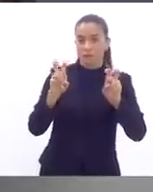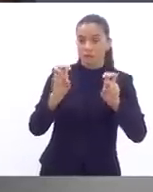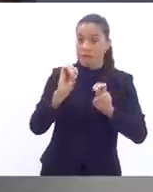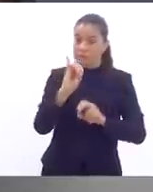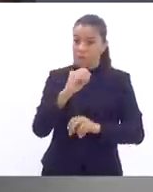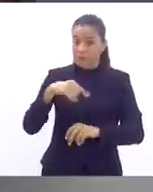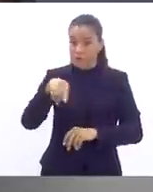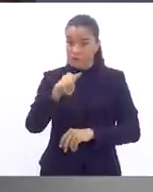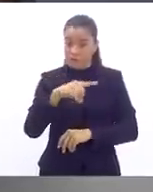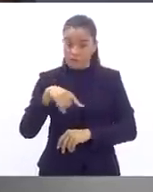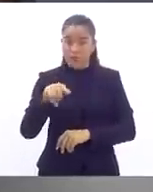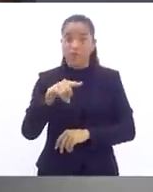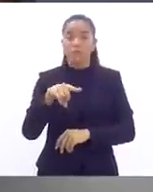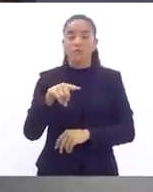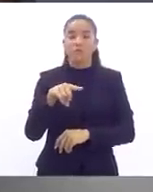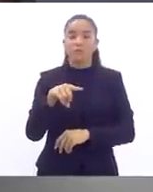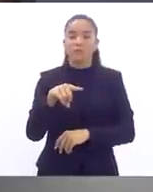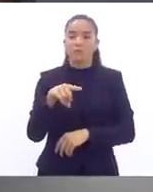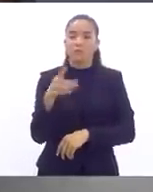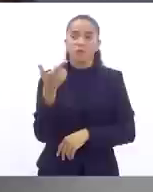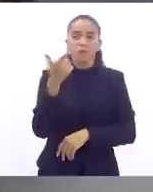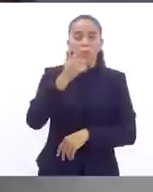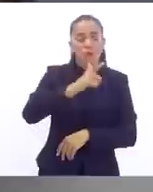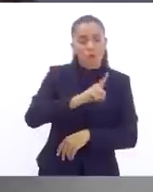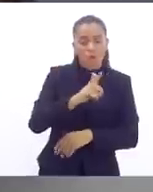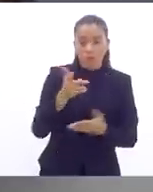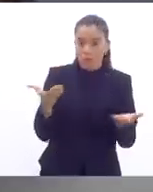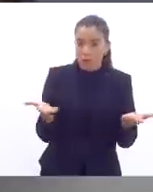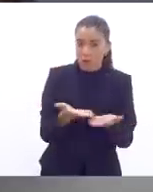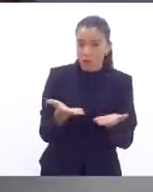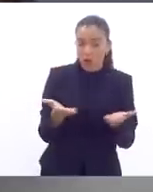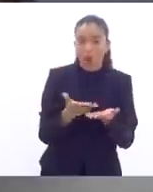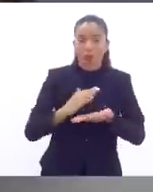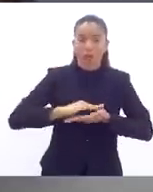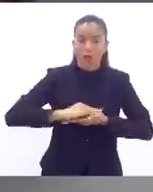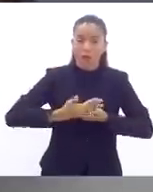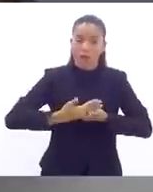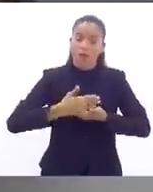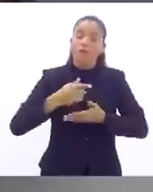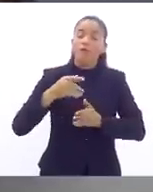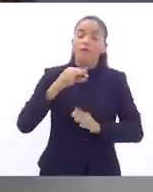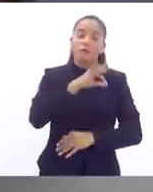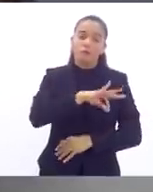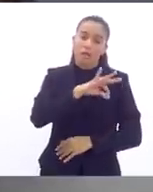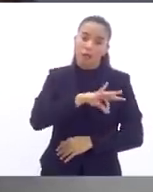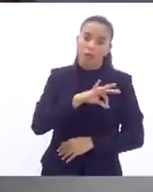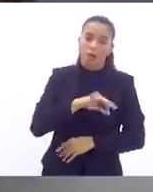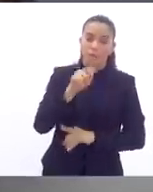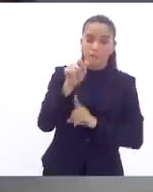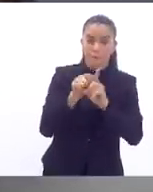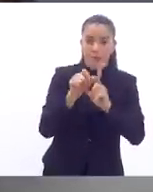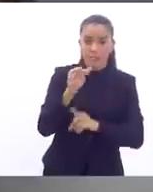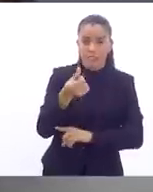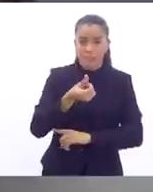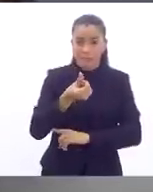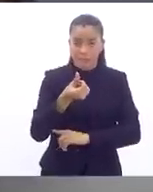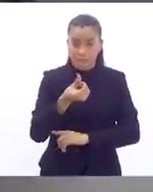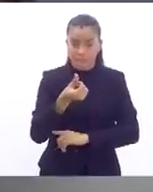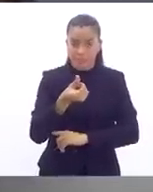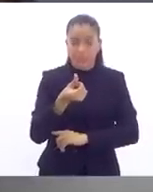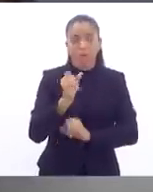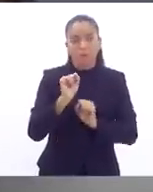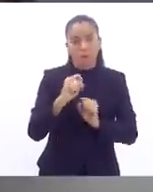vocês ainda não tenham né é entrada agora na folha do mês 6 se ainda desejarem podem fazer